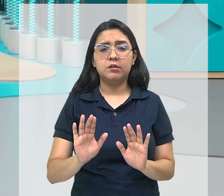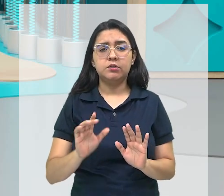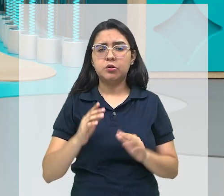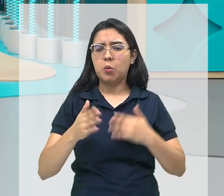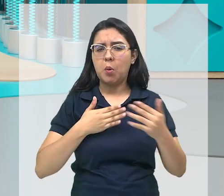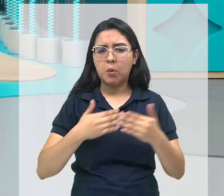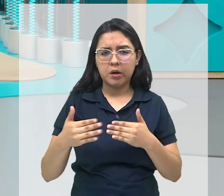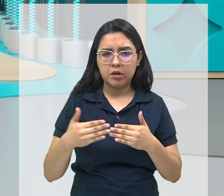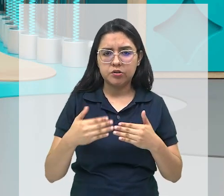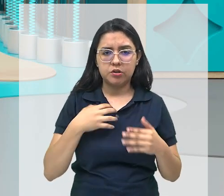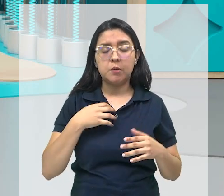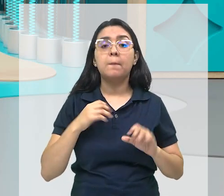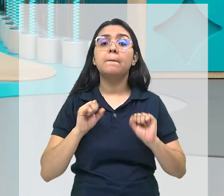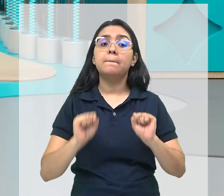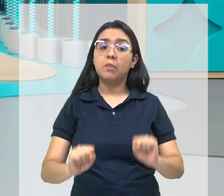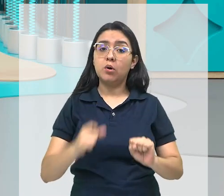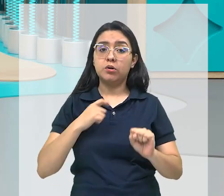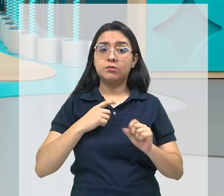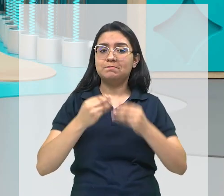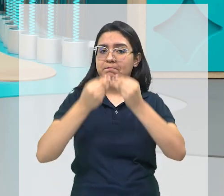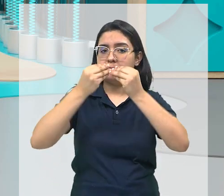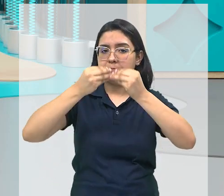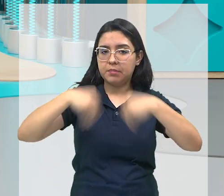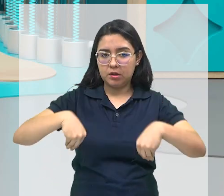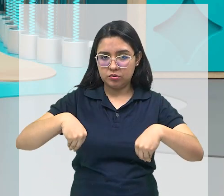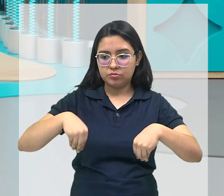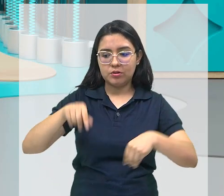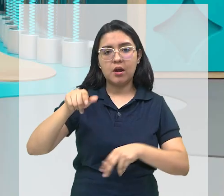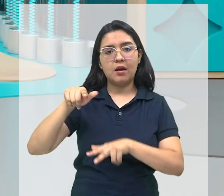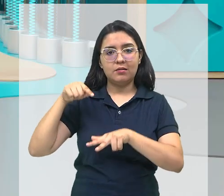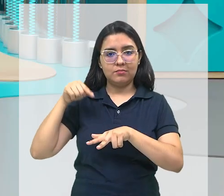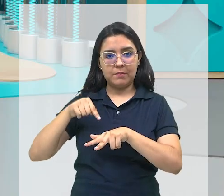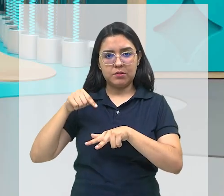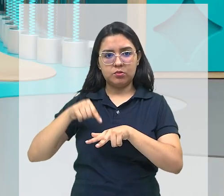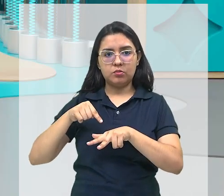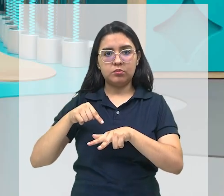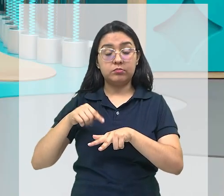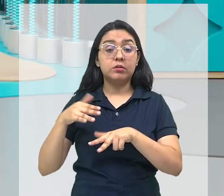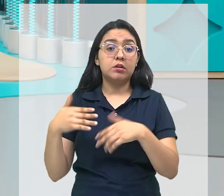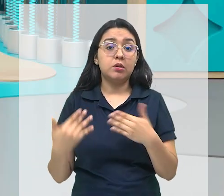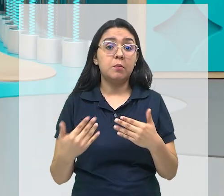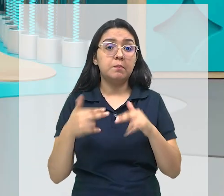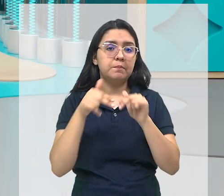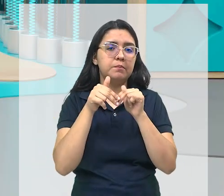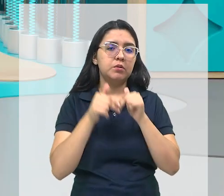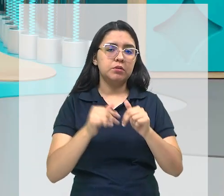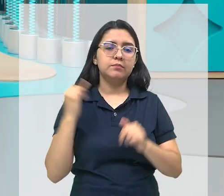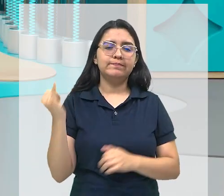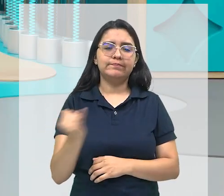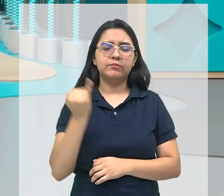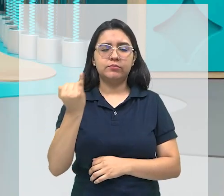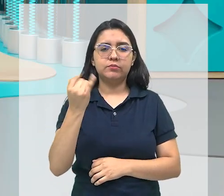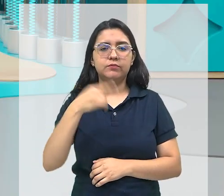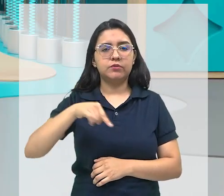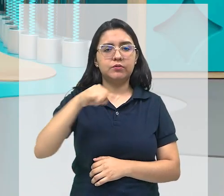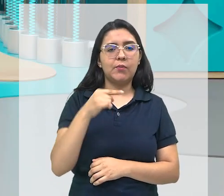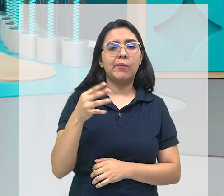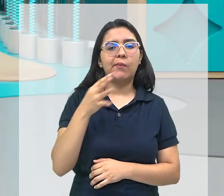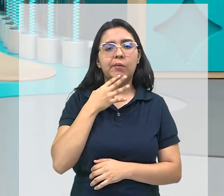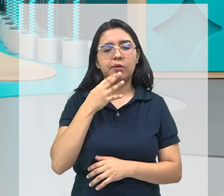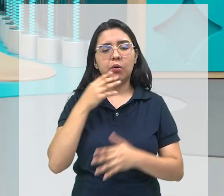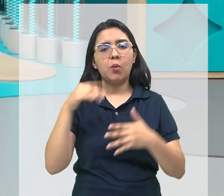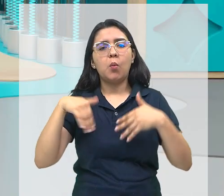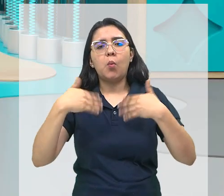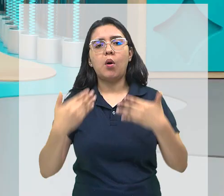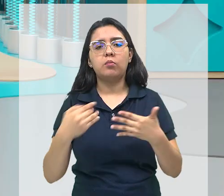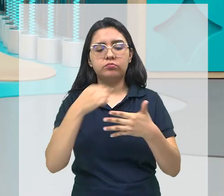qualquer jeito pode agravar a situação da pessoa. Então, por isso que é muito importante conhecer quais são